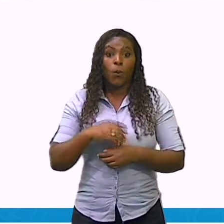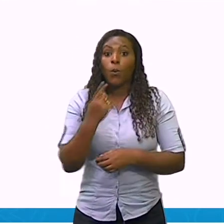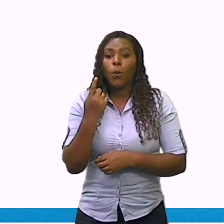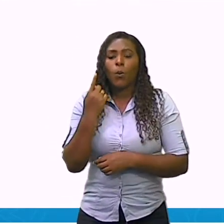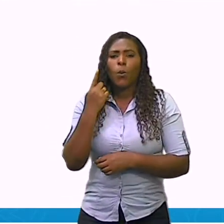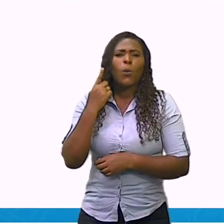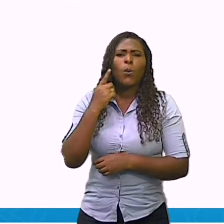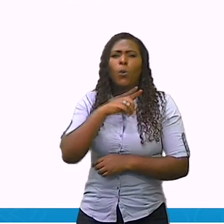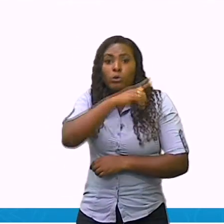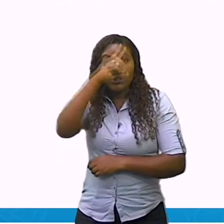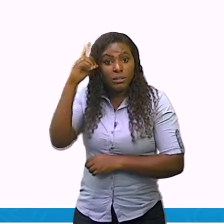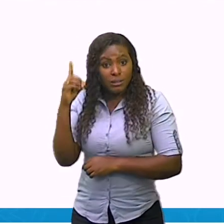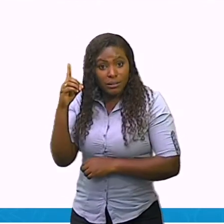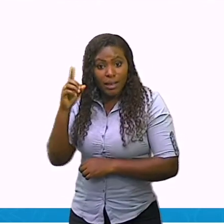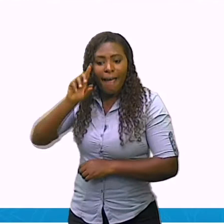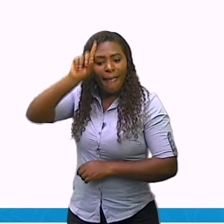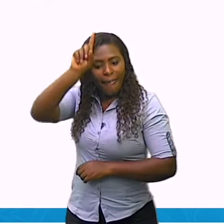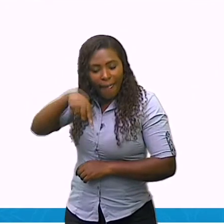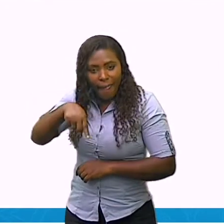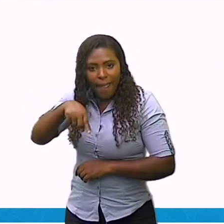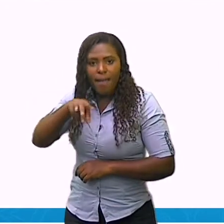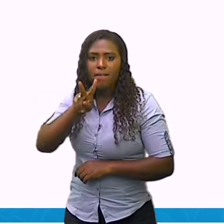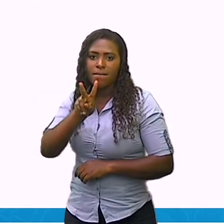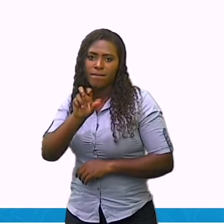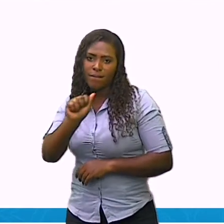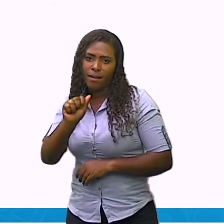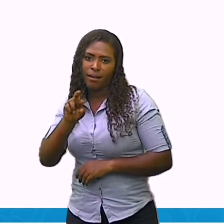do aluguel